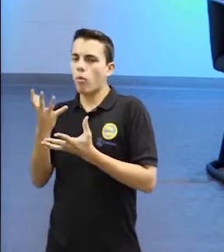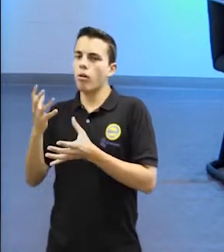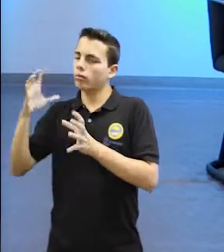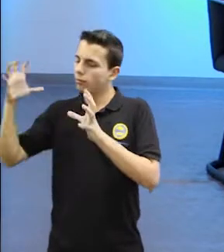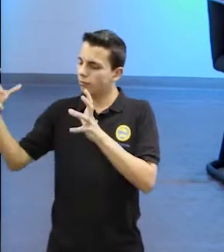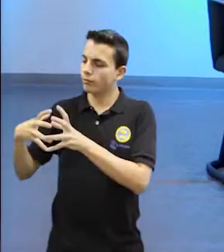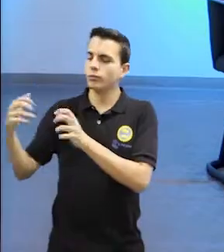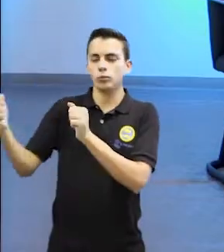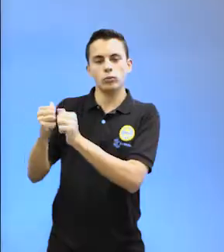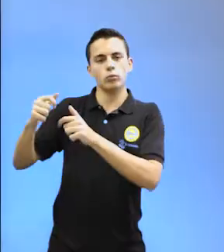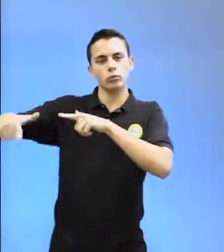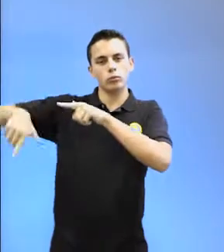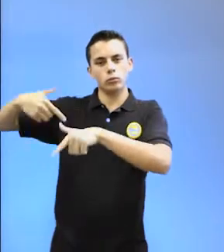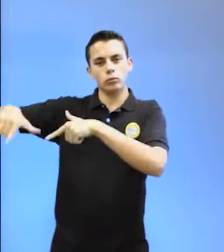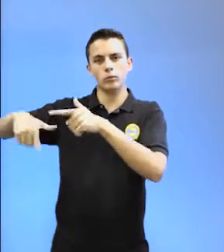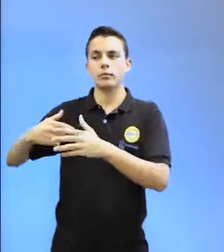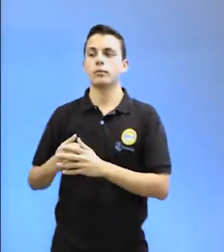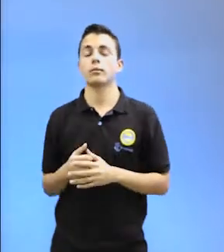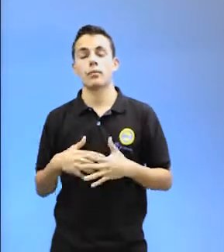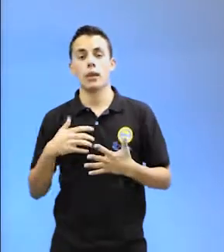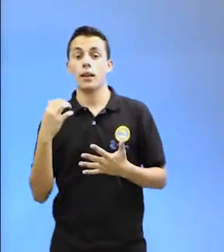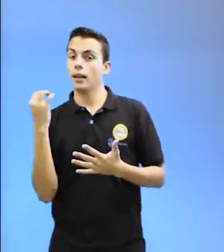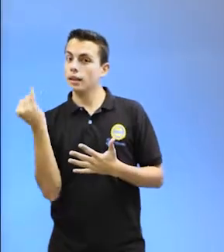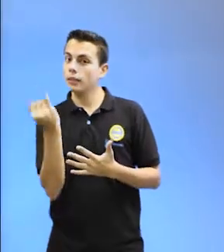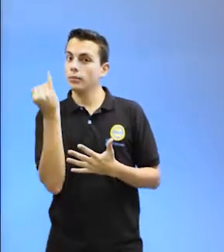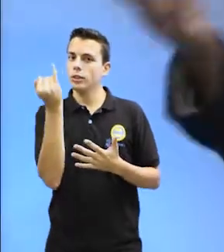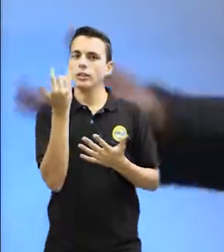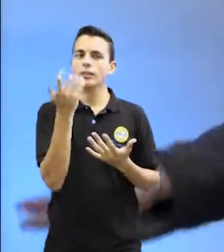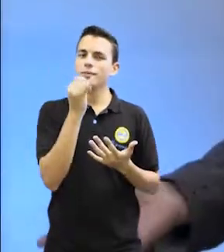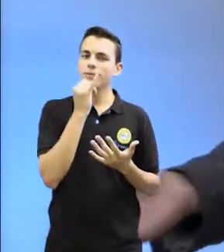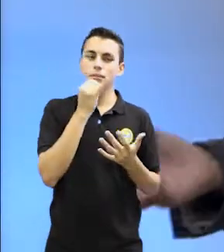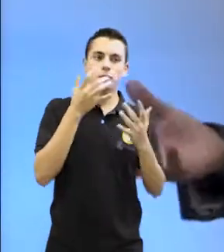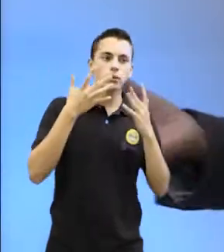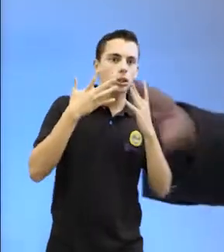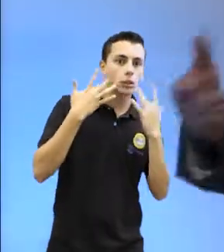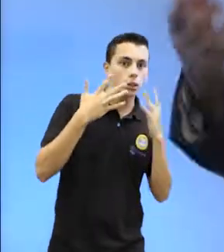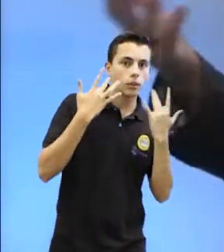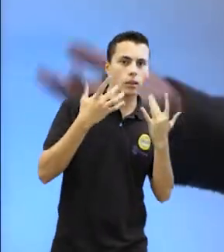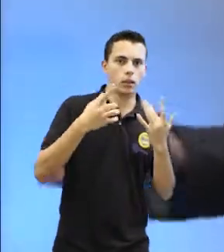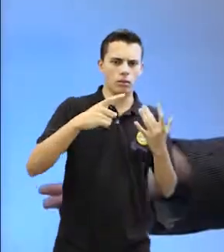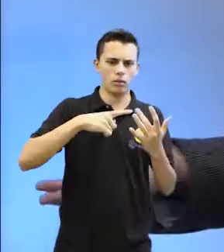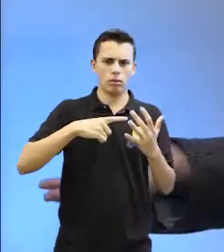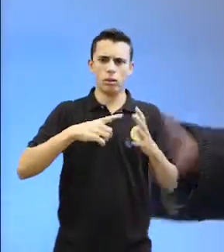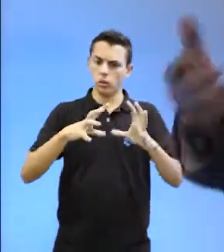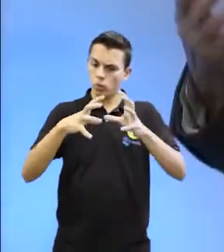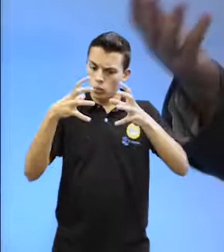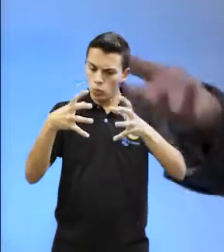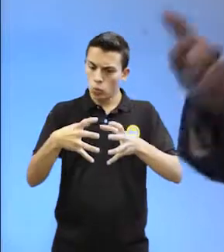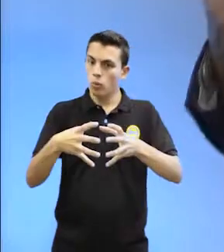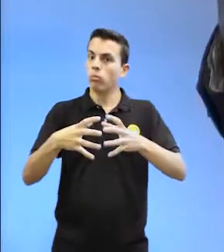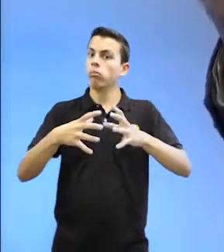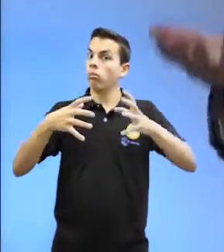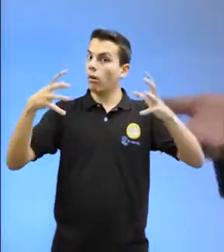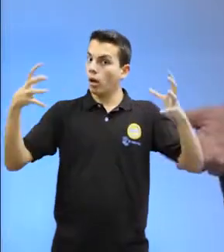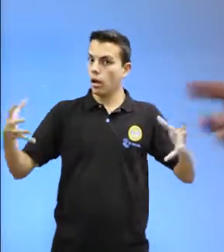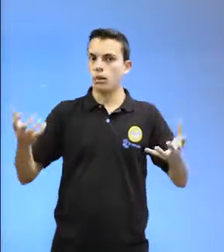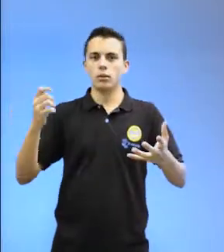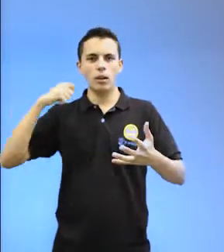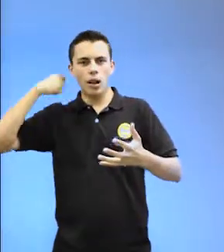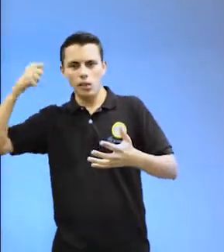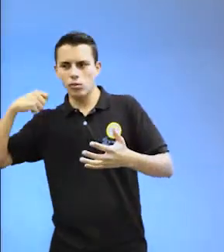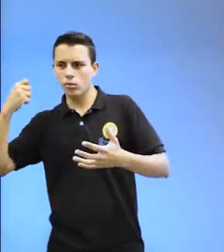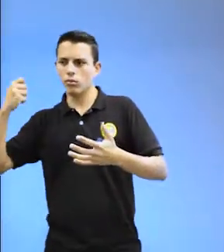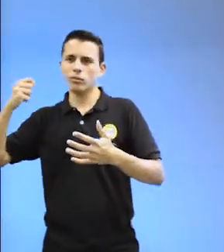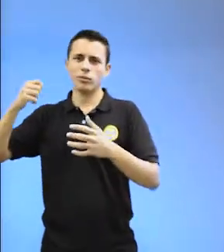é importante, assim, no caso da peça, né? A gente tem um elenco grande, temos de atores, de atrizes, e temos